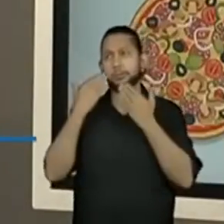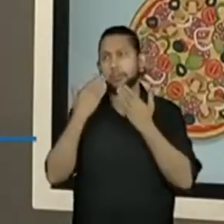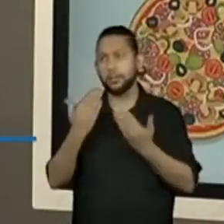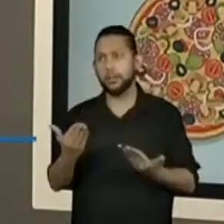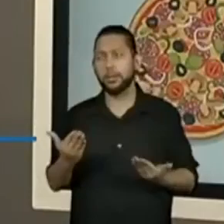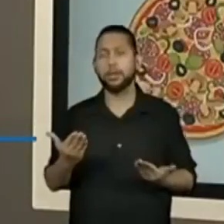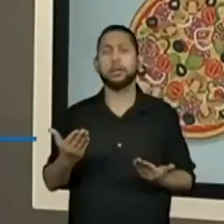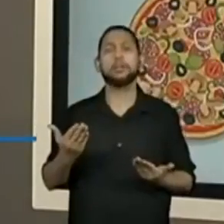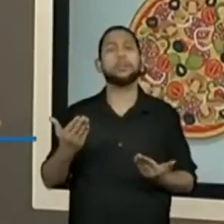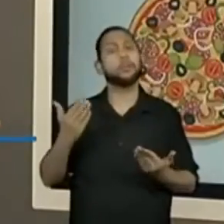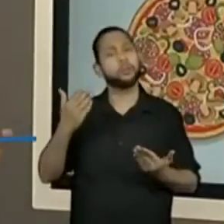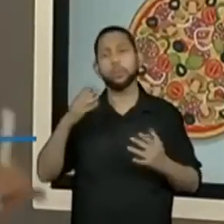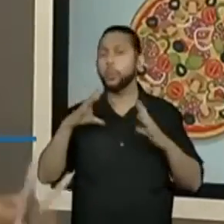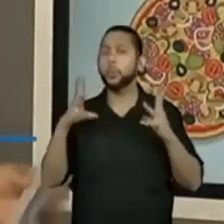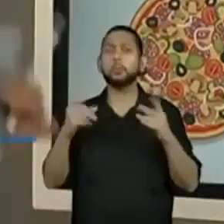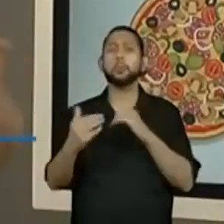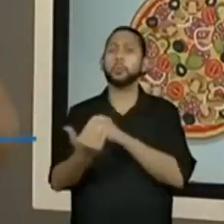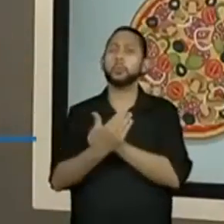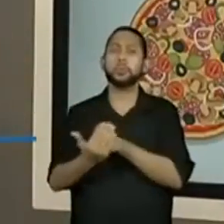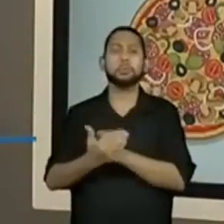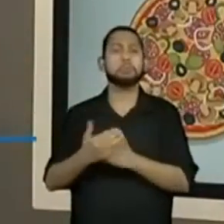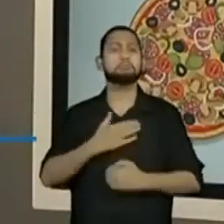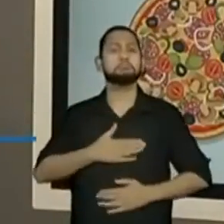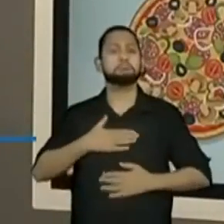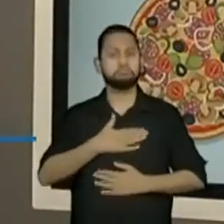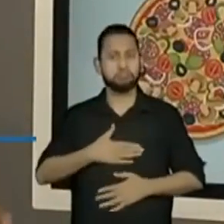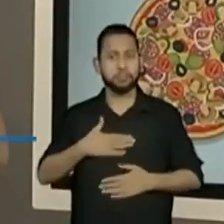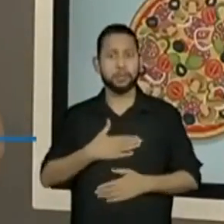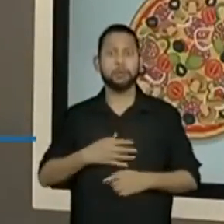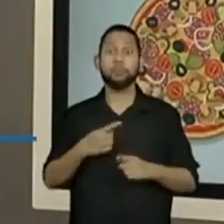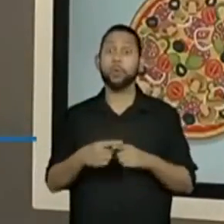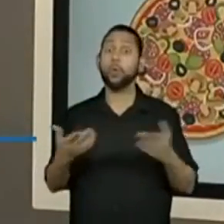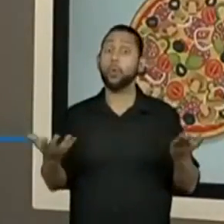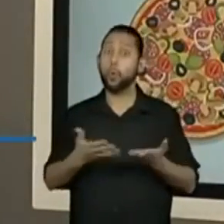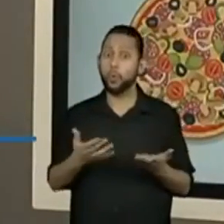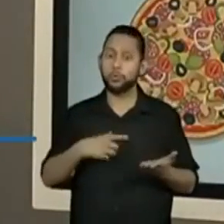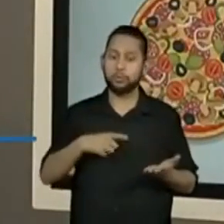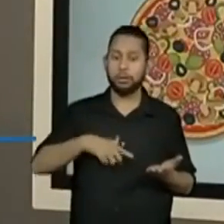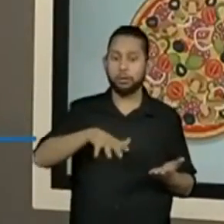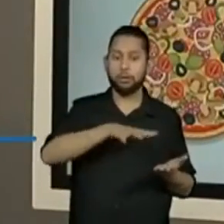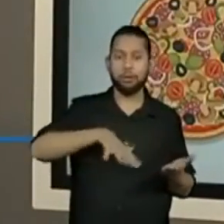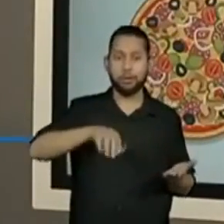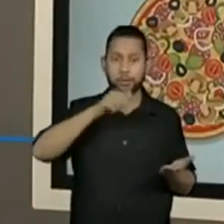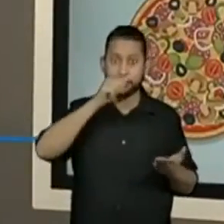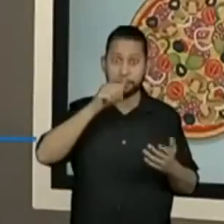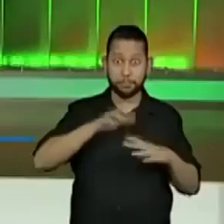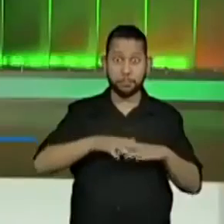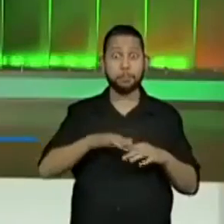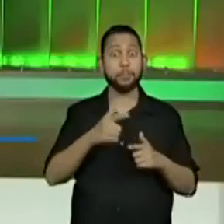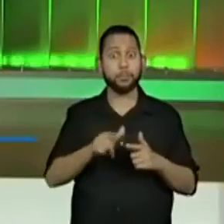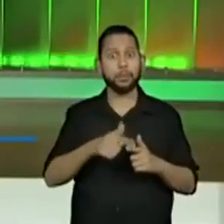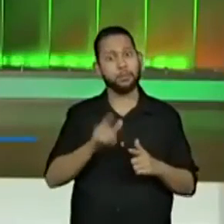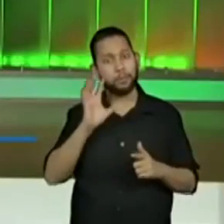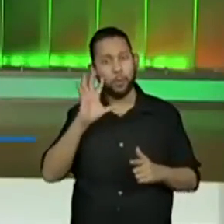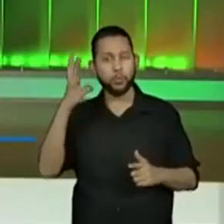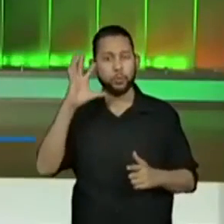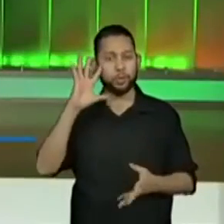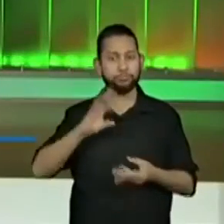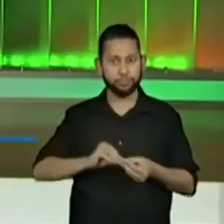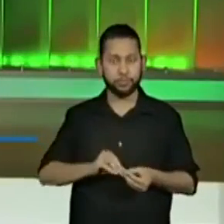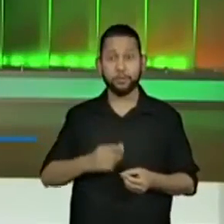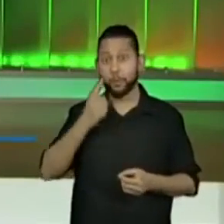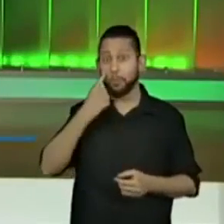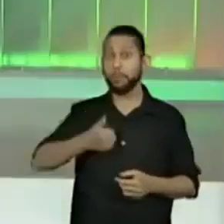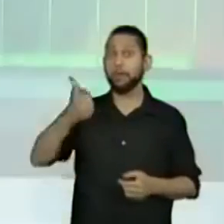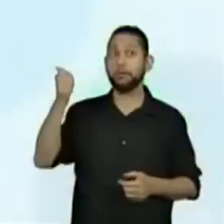já desde já vou agradecer a colaboração de vocês porque hoje nós vamos resolver alguns problemas aqui tá e vamos